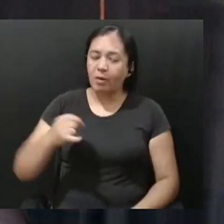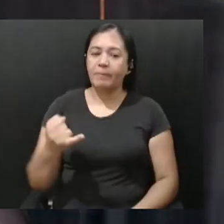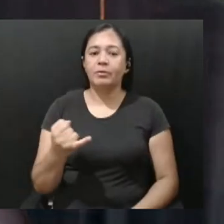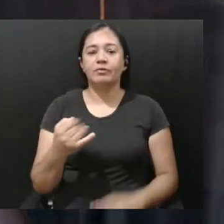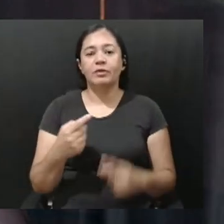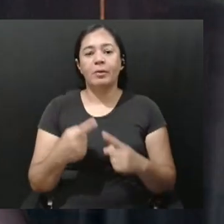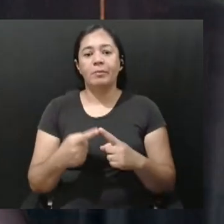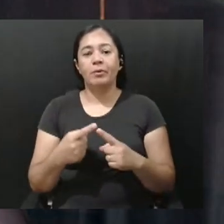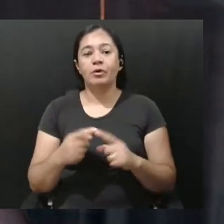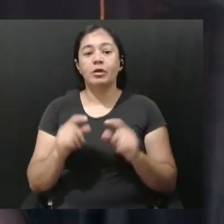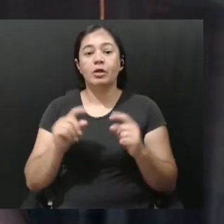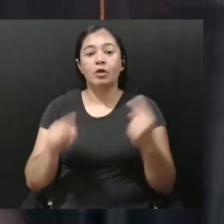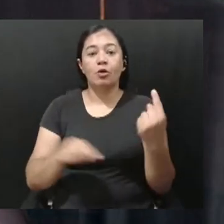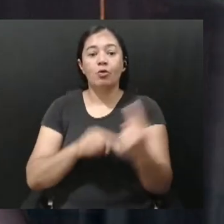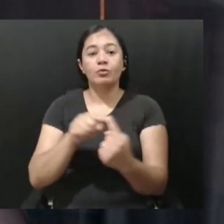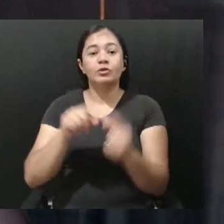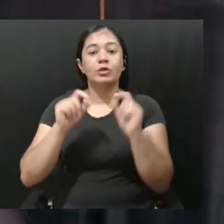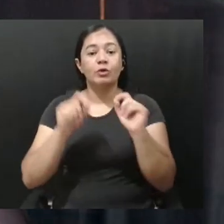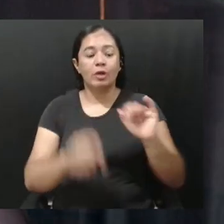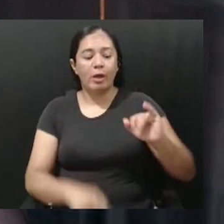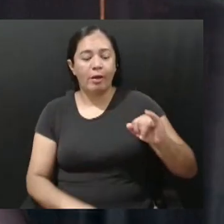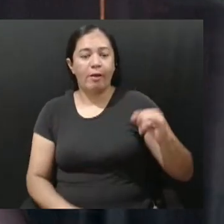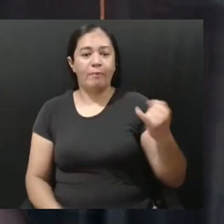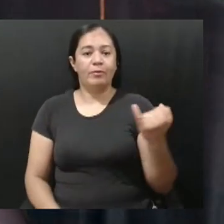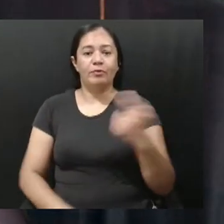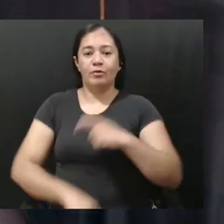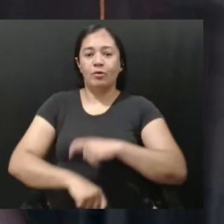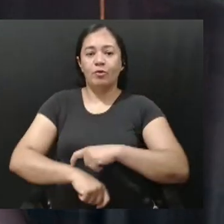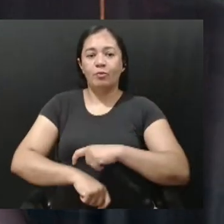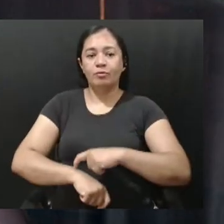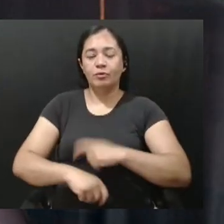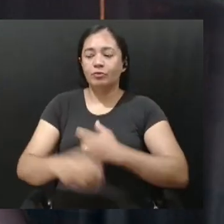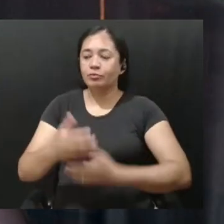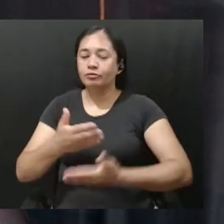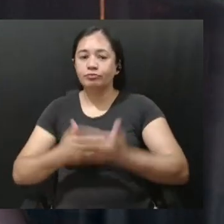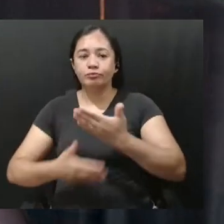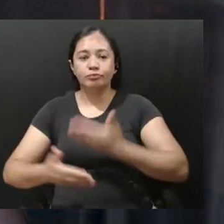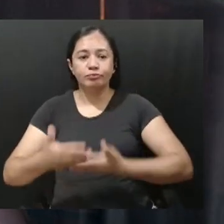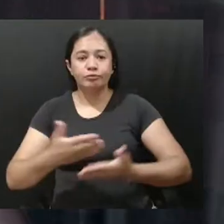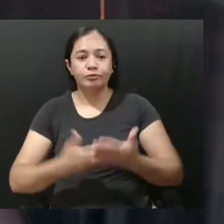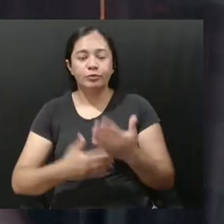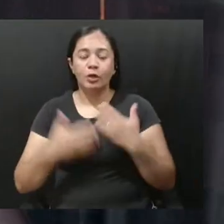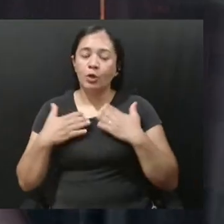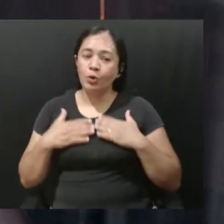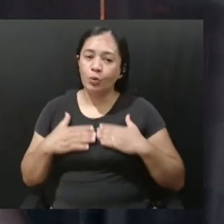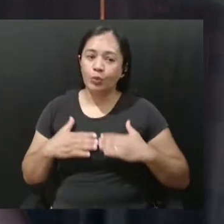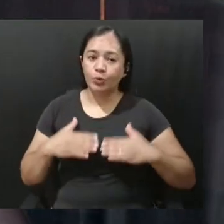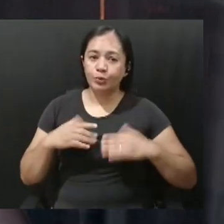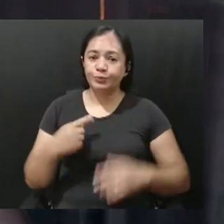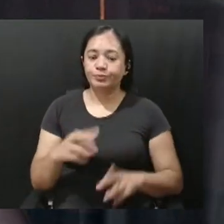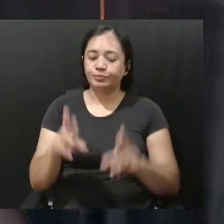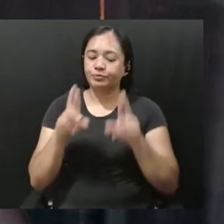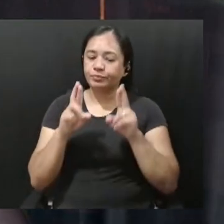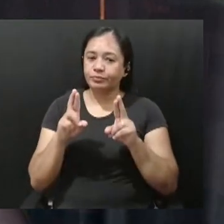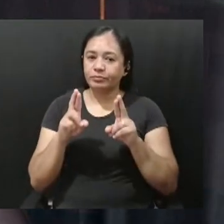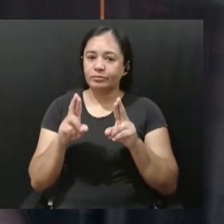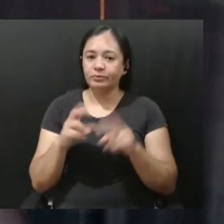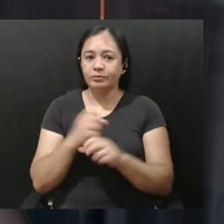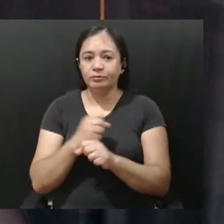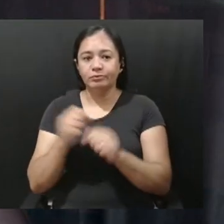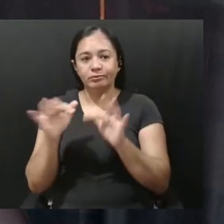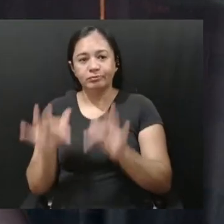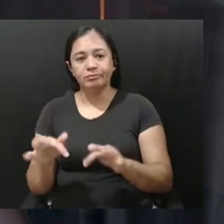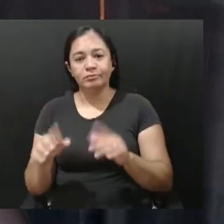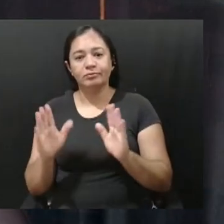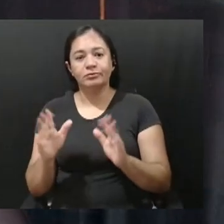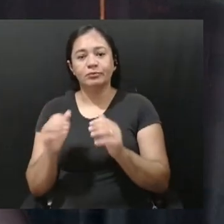é para ser esse momento de interação, esse momento de descanso que a gente tanto espera no final do ano e de passar com pessoas queridas, né.